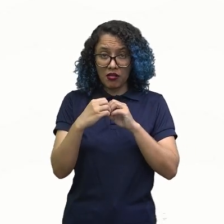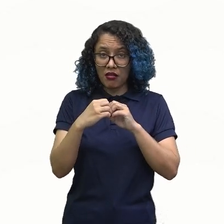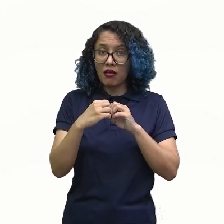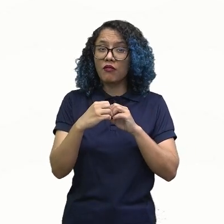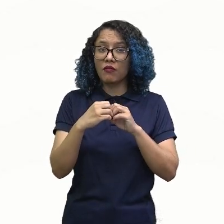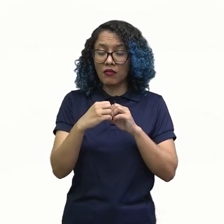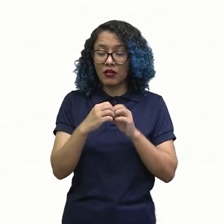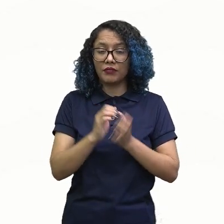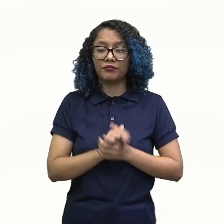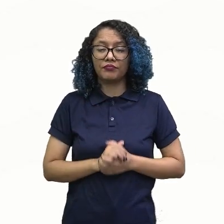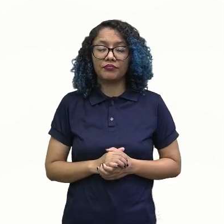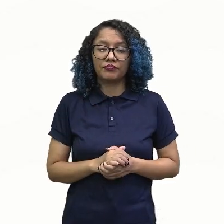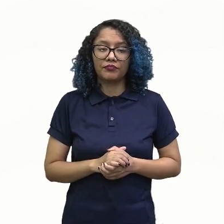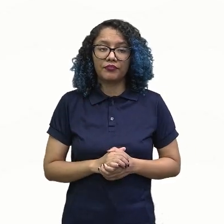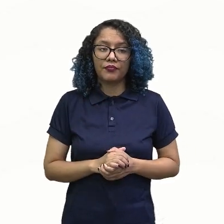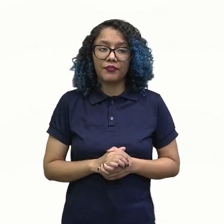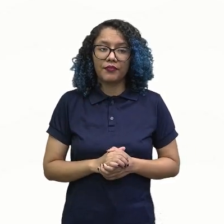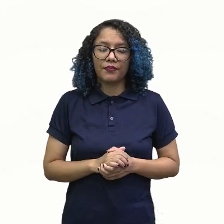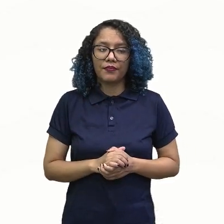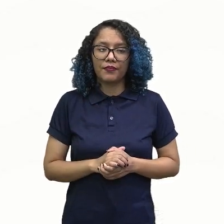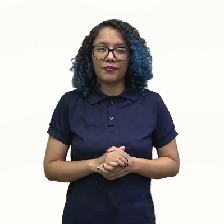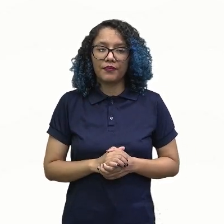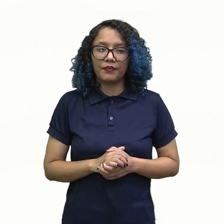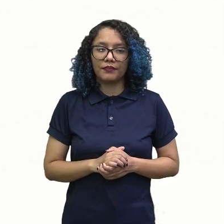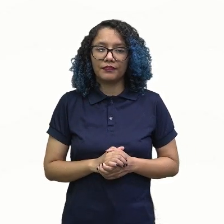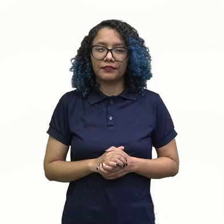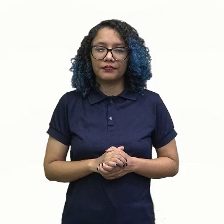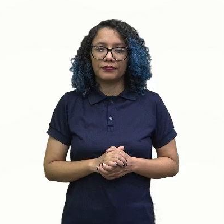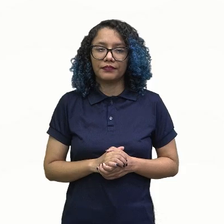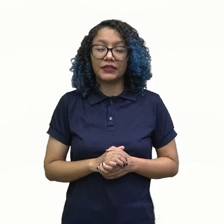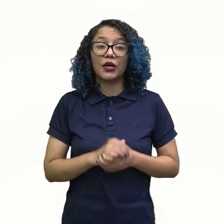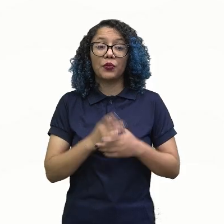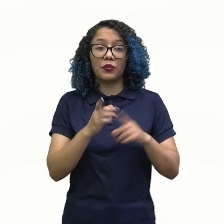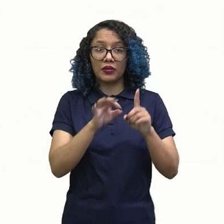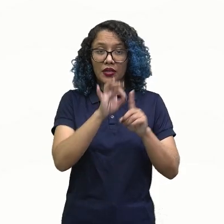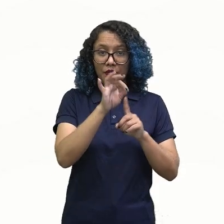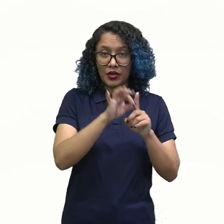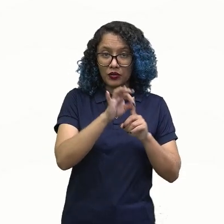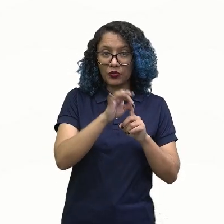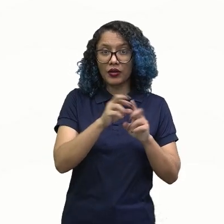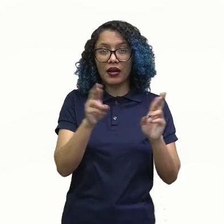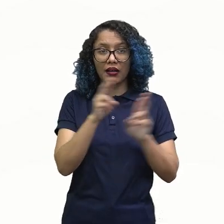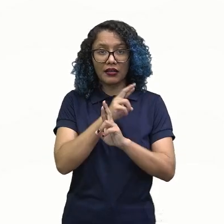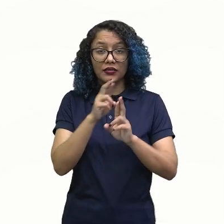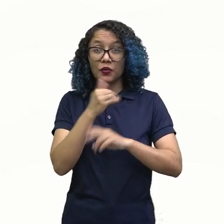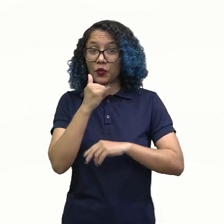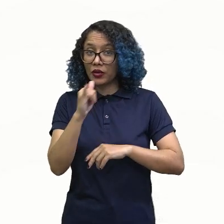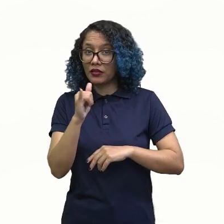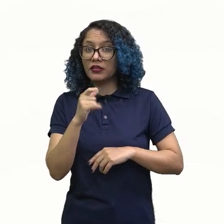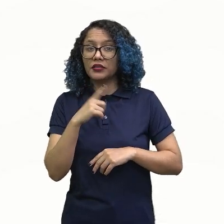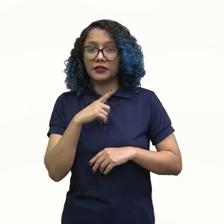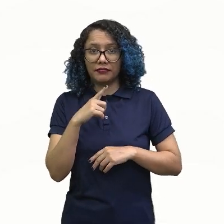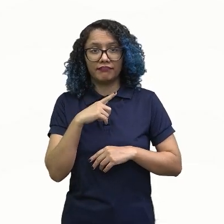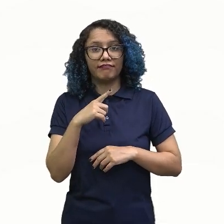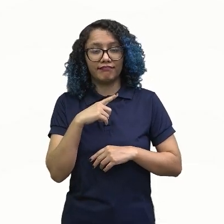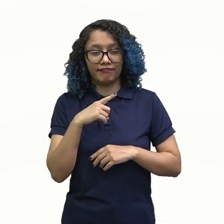falar dessa temperatura, é energia. E essa energia aqui, você